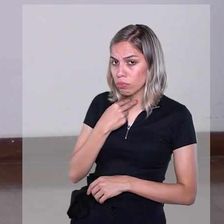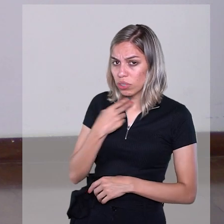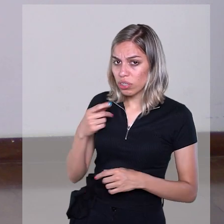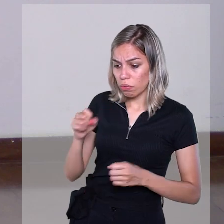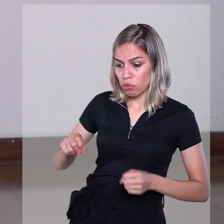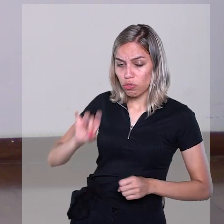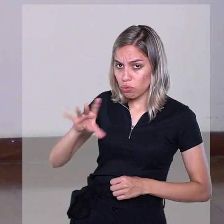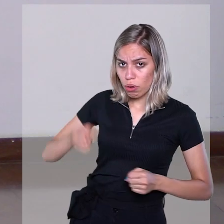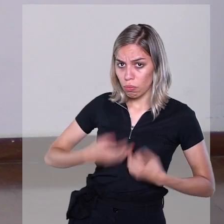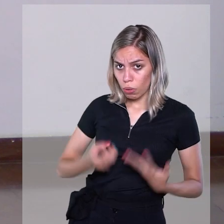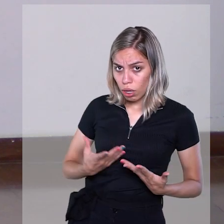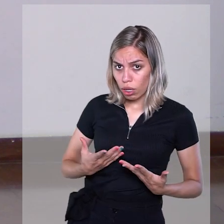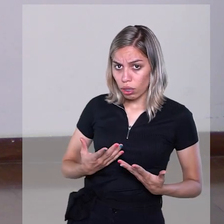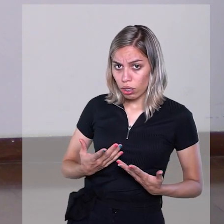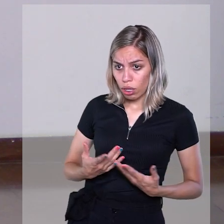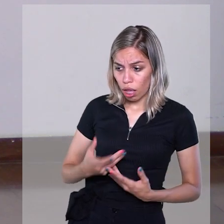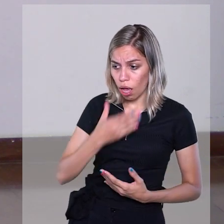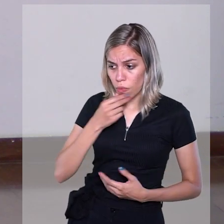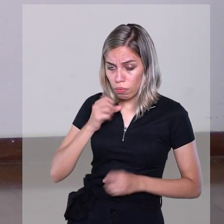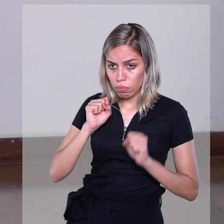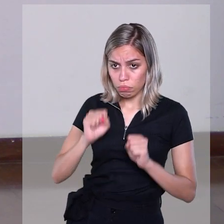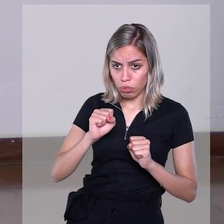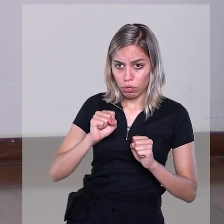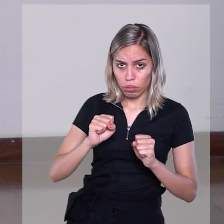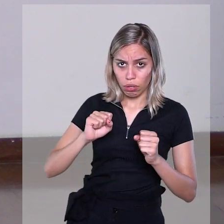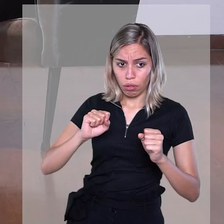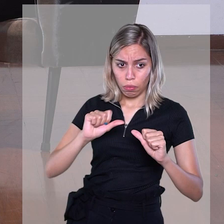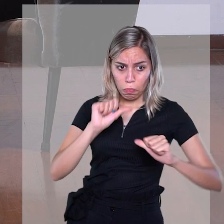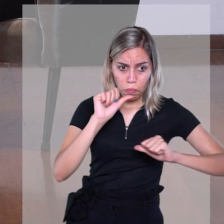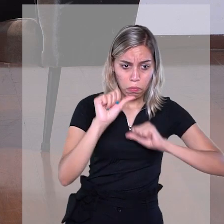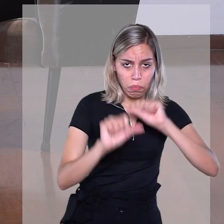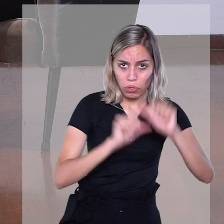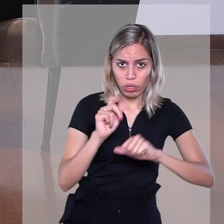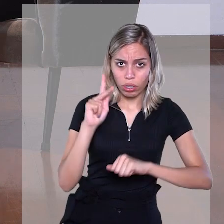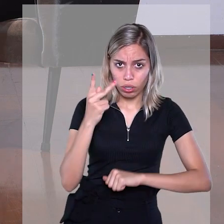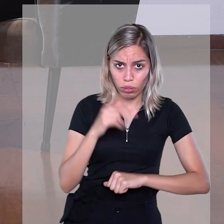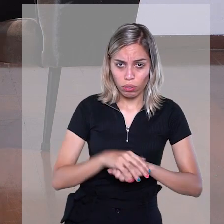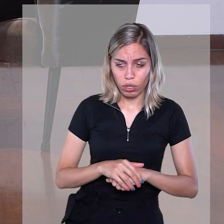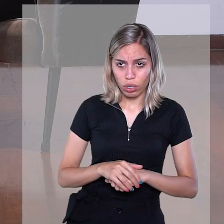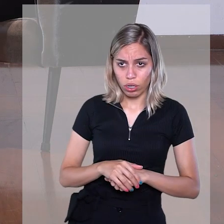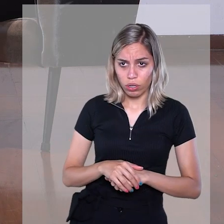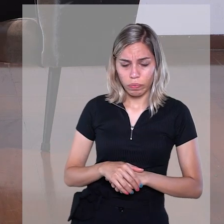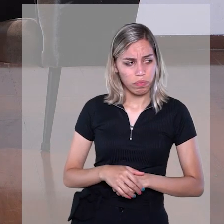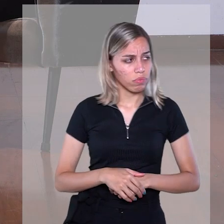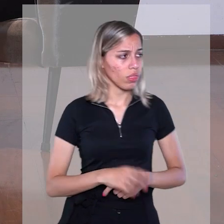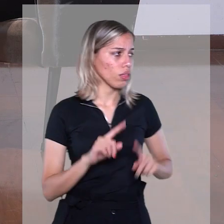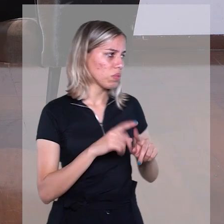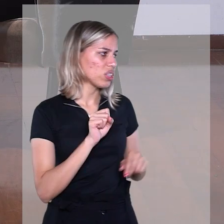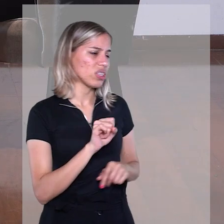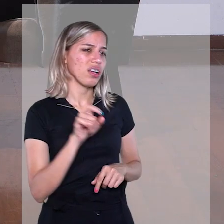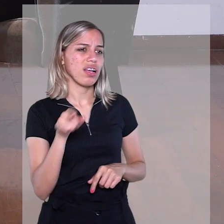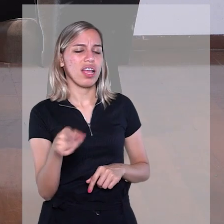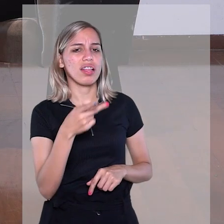décadas e vai influenciar, por exemplo, uma Cecília Meirelles? Se não for chamado de negro, quebra a regra